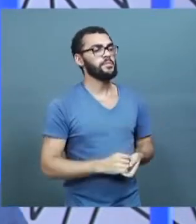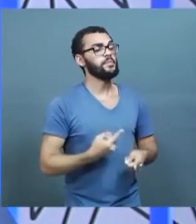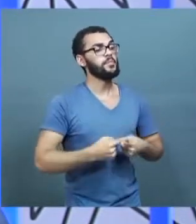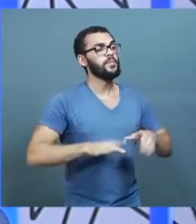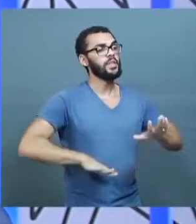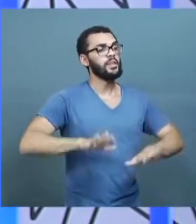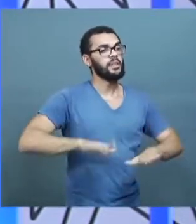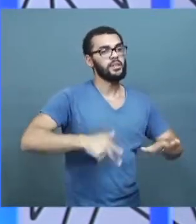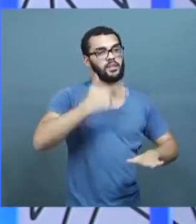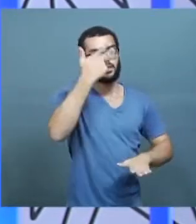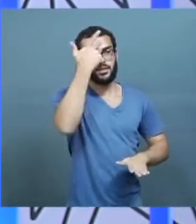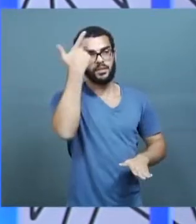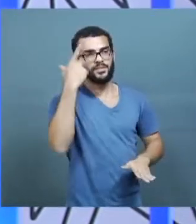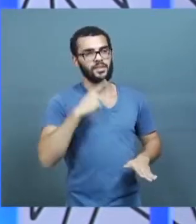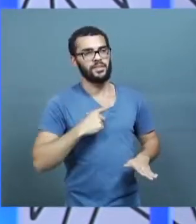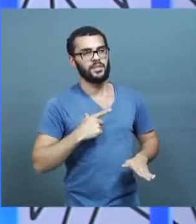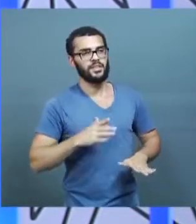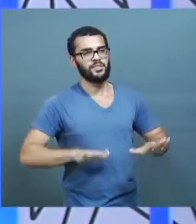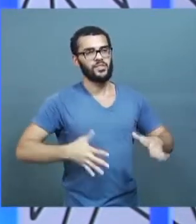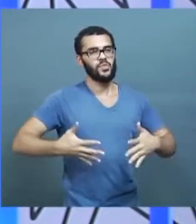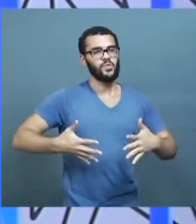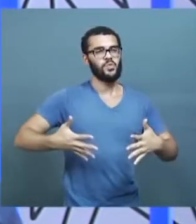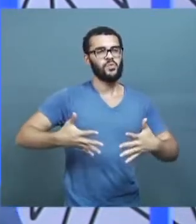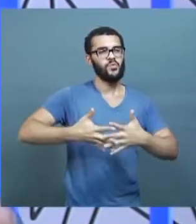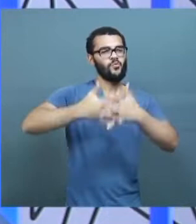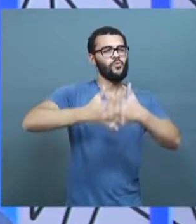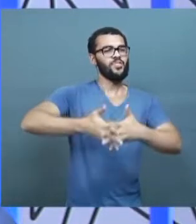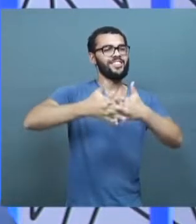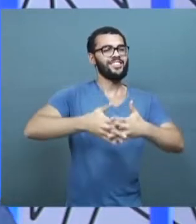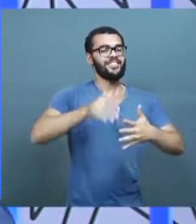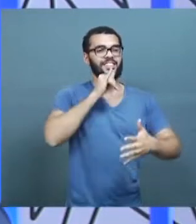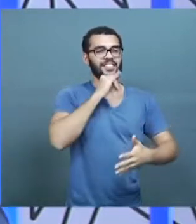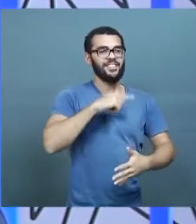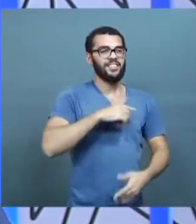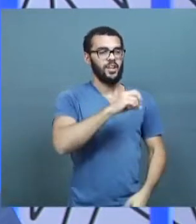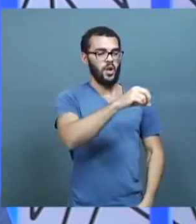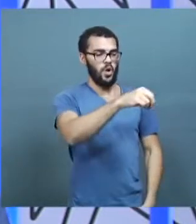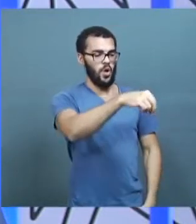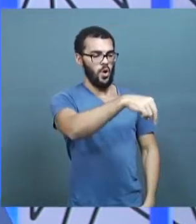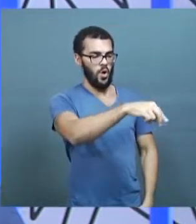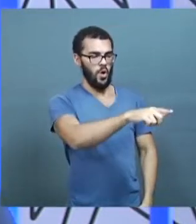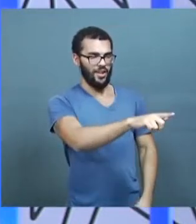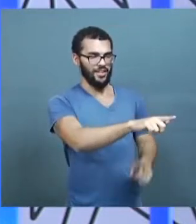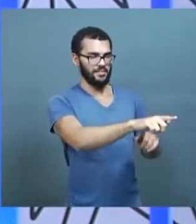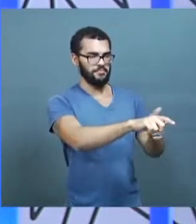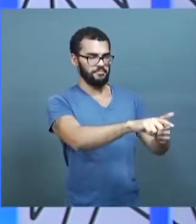né, ONGs com ONGs. E aí fala, se tem uma ONG que não agiu